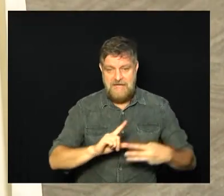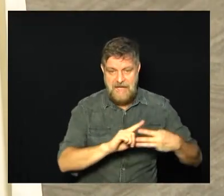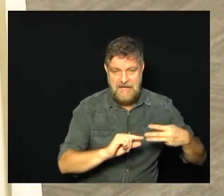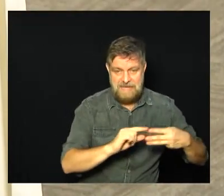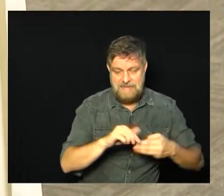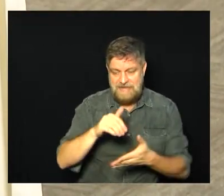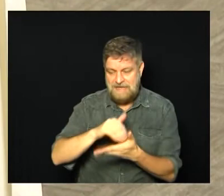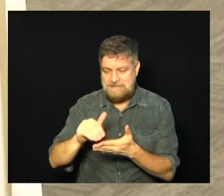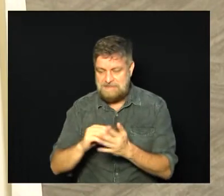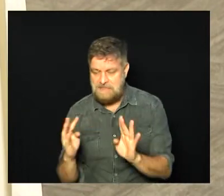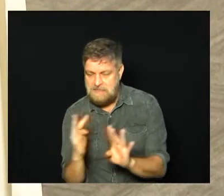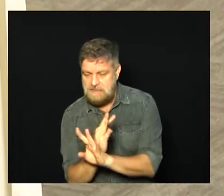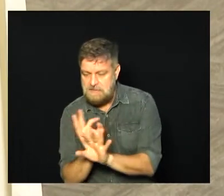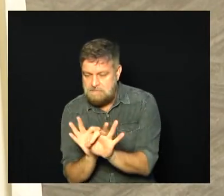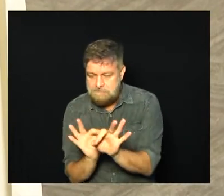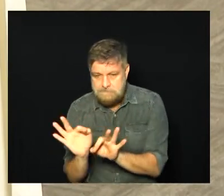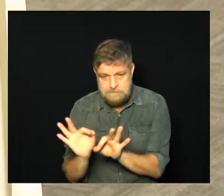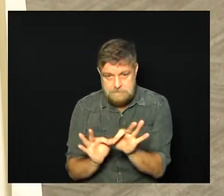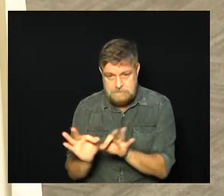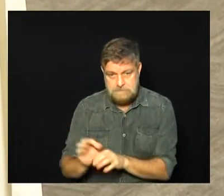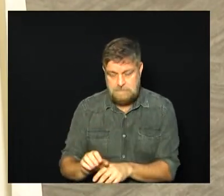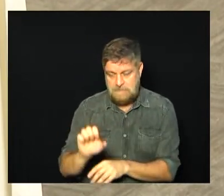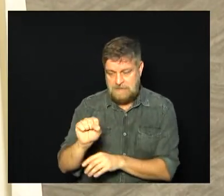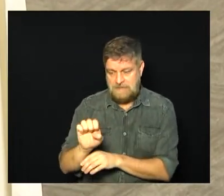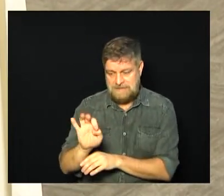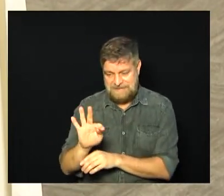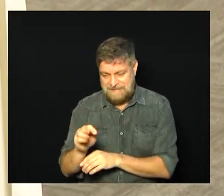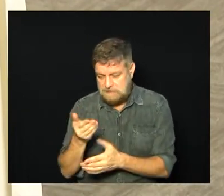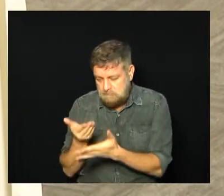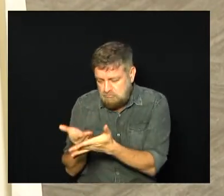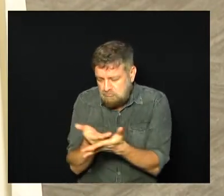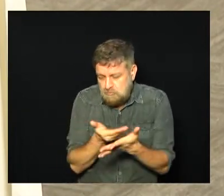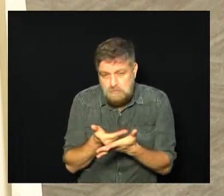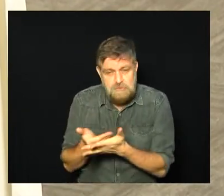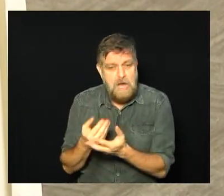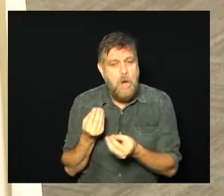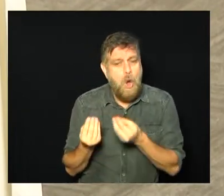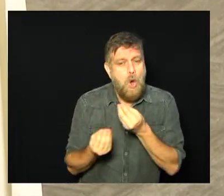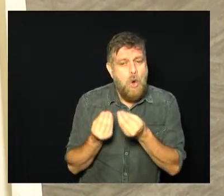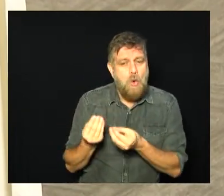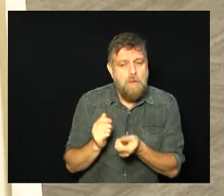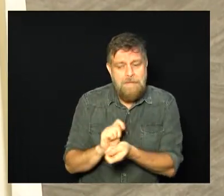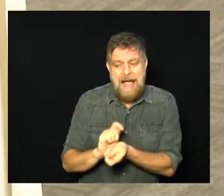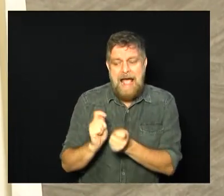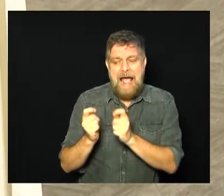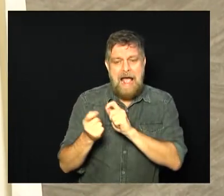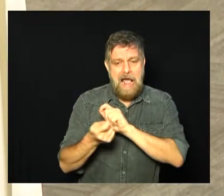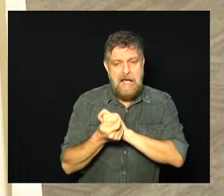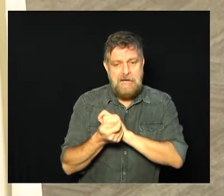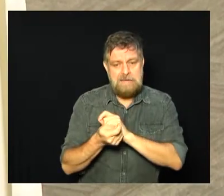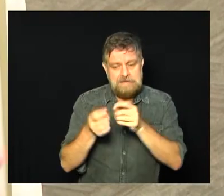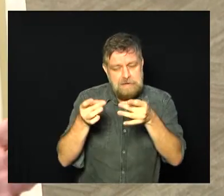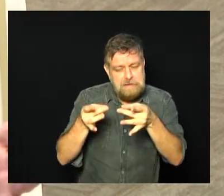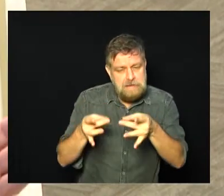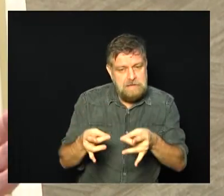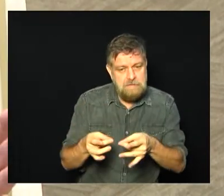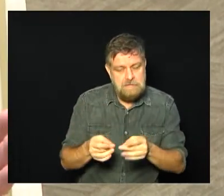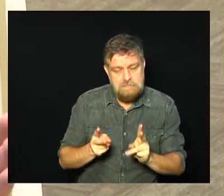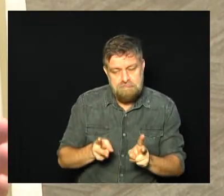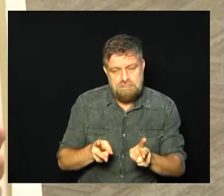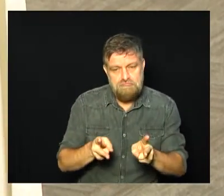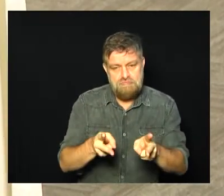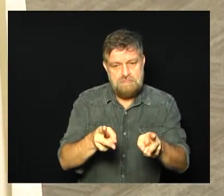Planejamento e Urbanismo, e a CETEC se debruçaram para estudar como aprimorar isso, para dar sequência